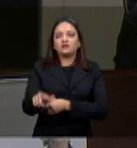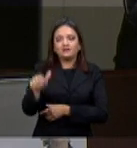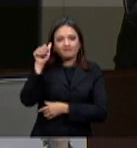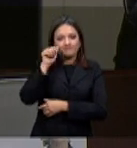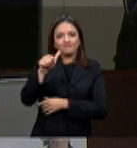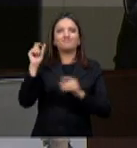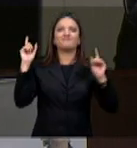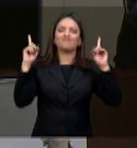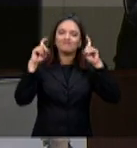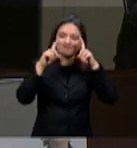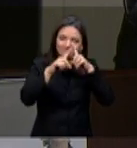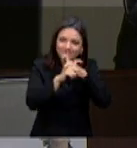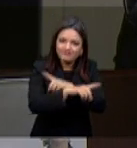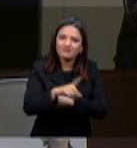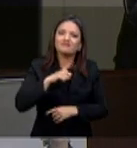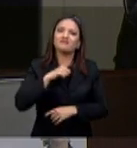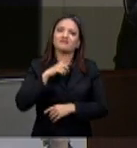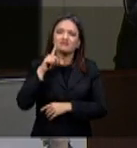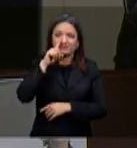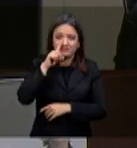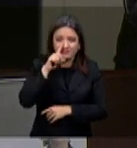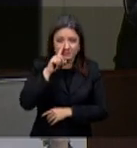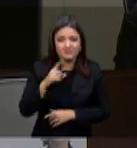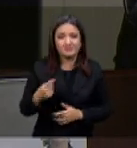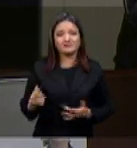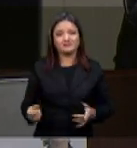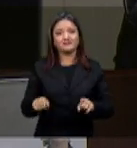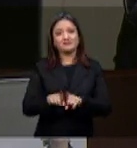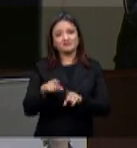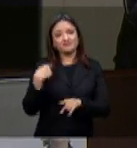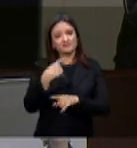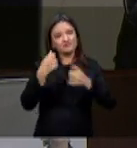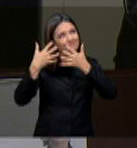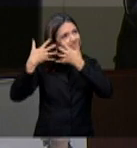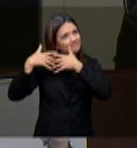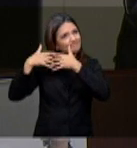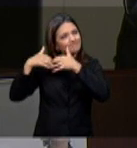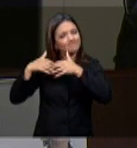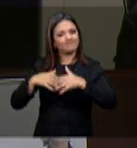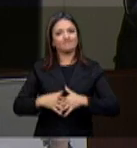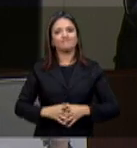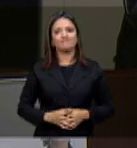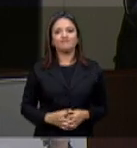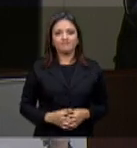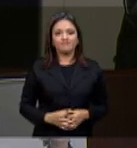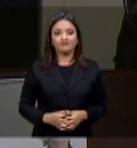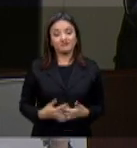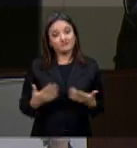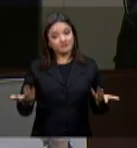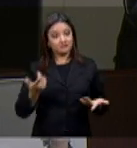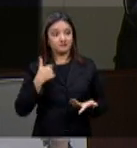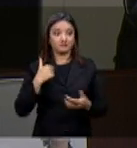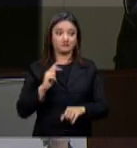si algum perigo e muito espaço para reflexões e atitudes. E já que eu estou aqui,